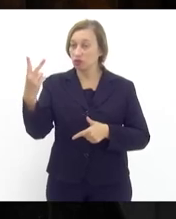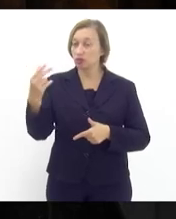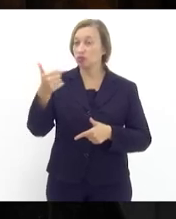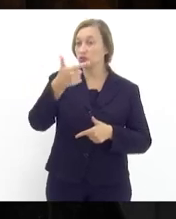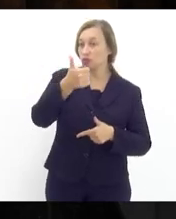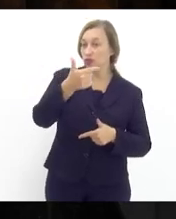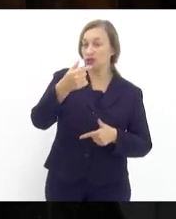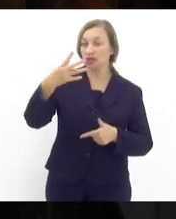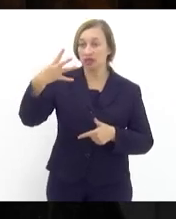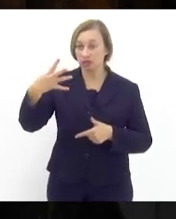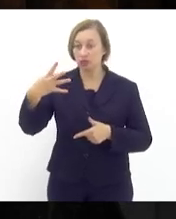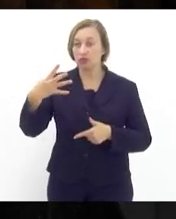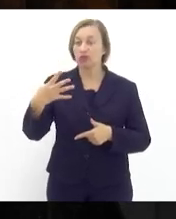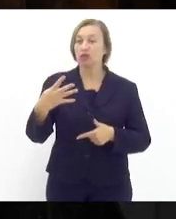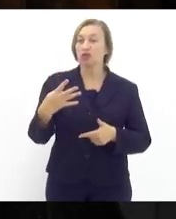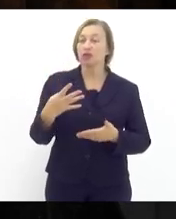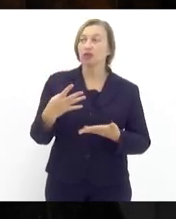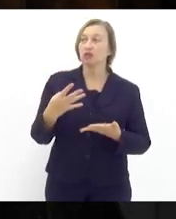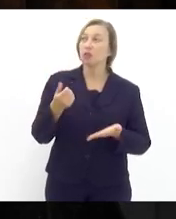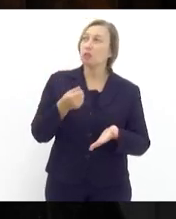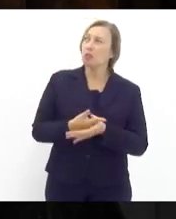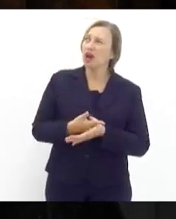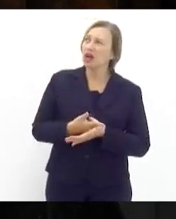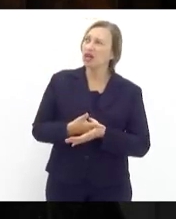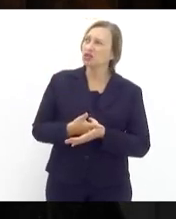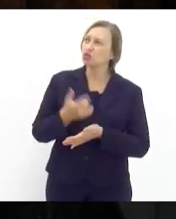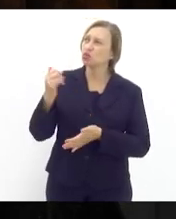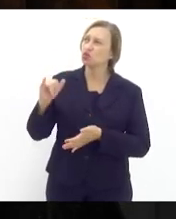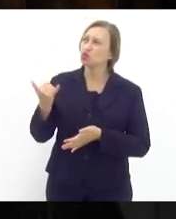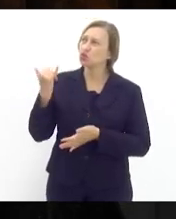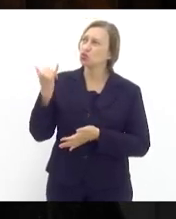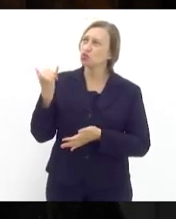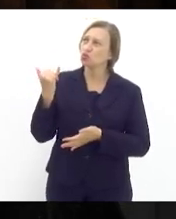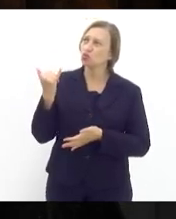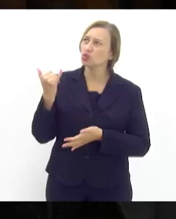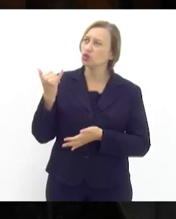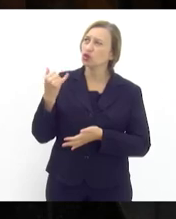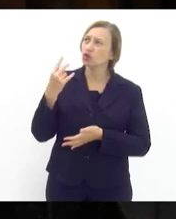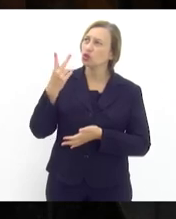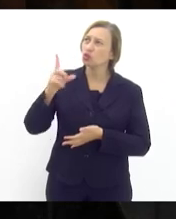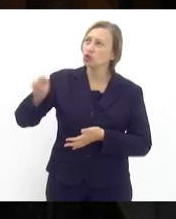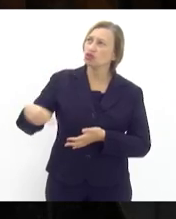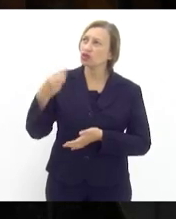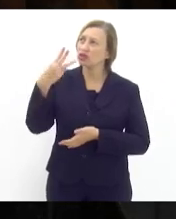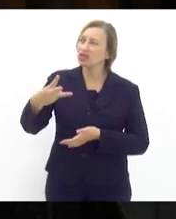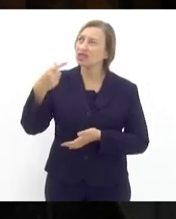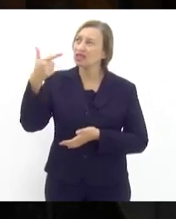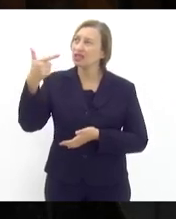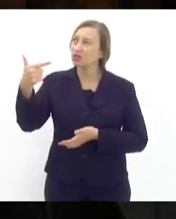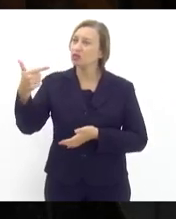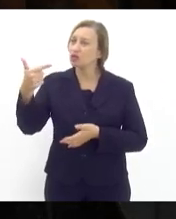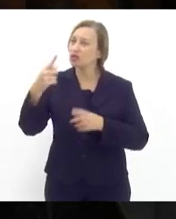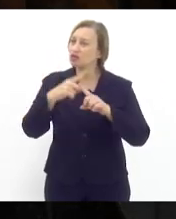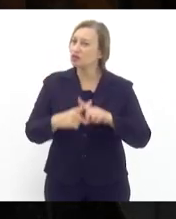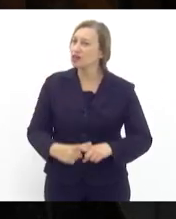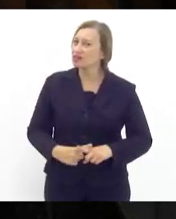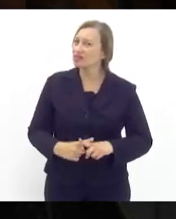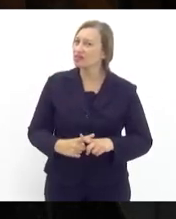nós vamos estar pagando estamos pagando de juro duas vírgula 32 vezes